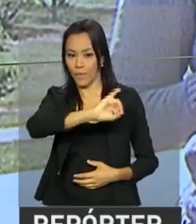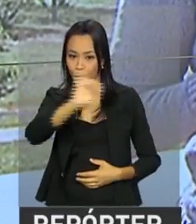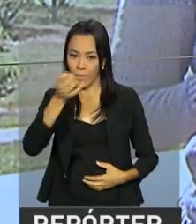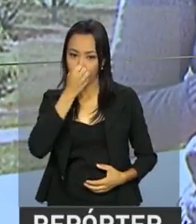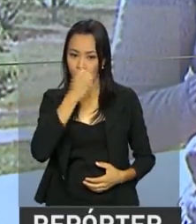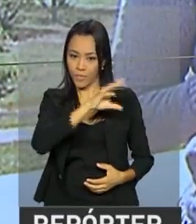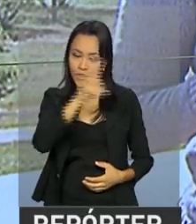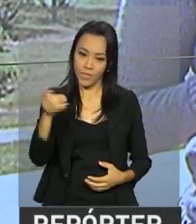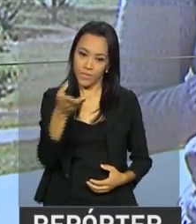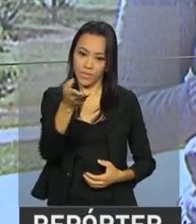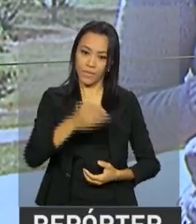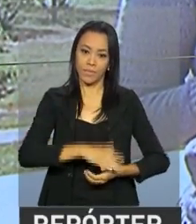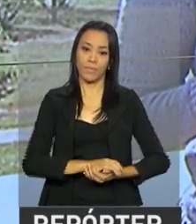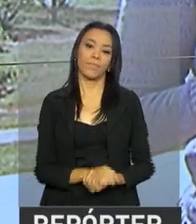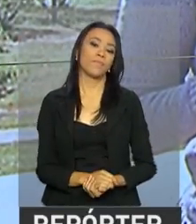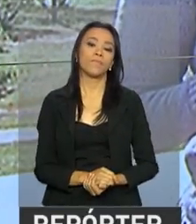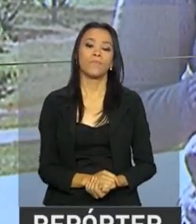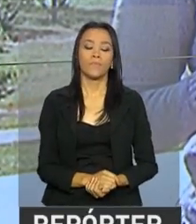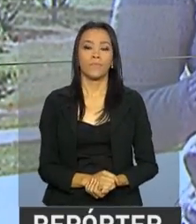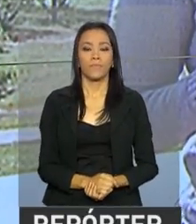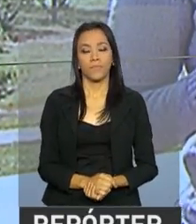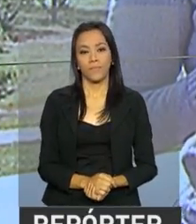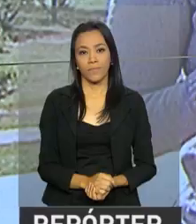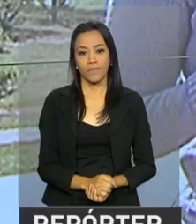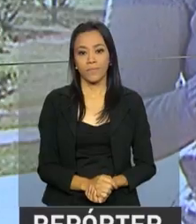Mara, bom dia.